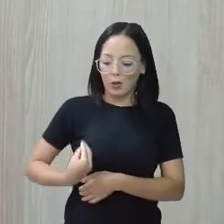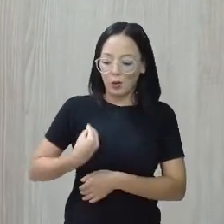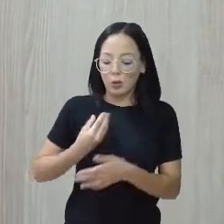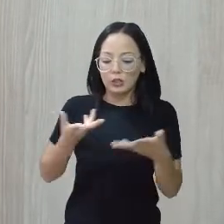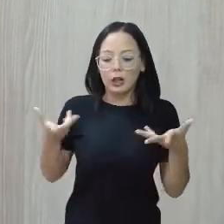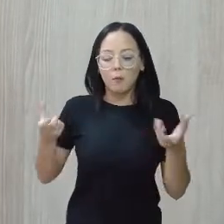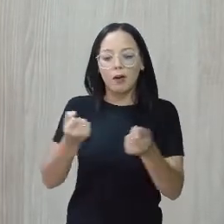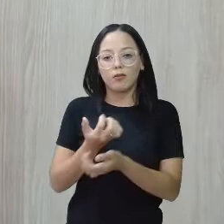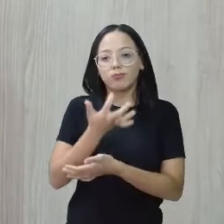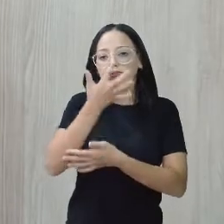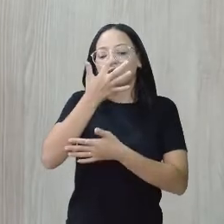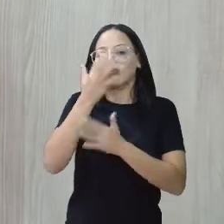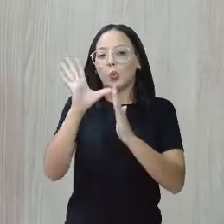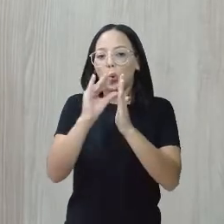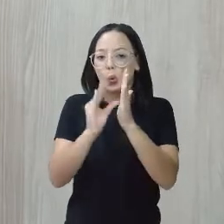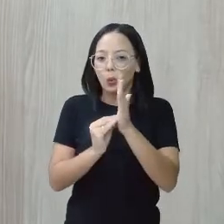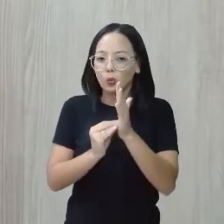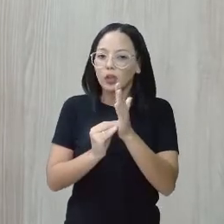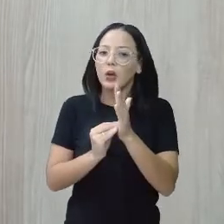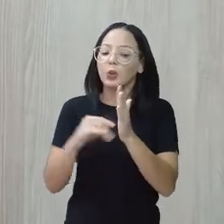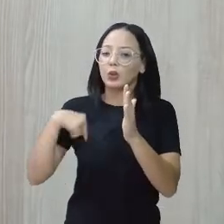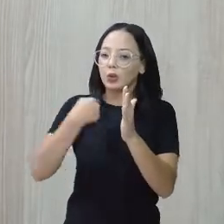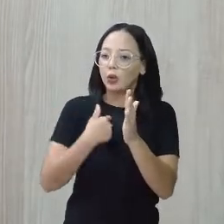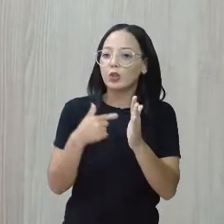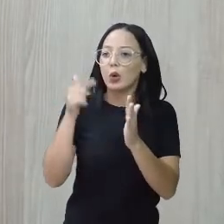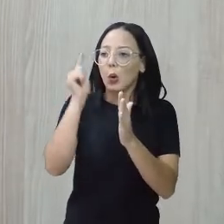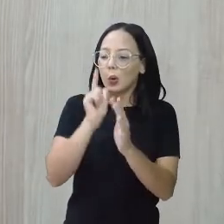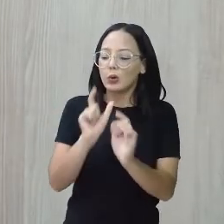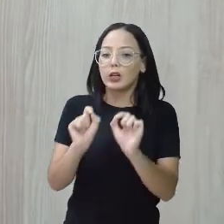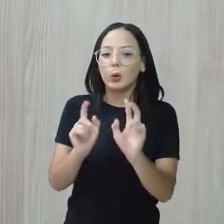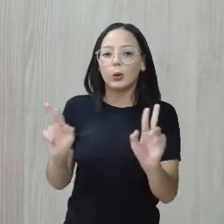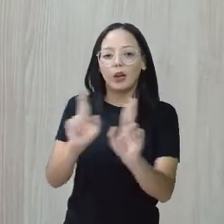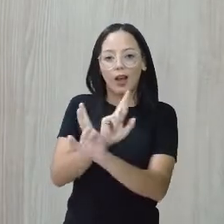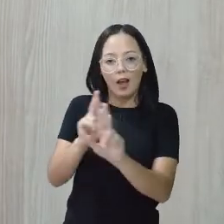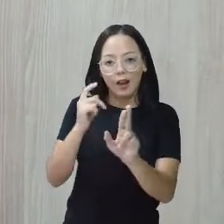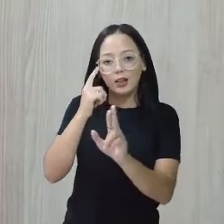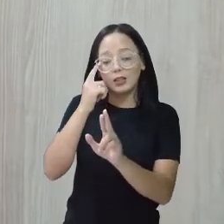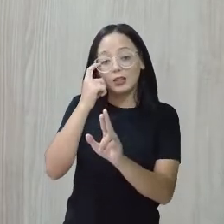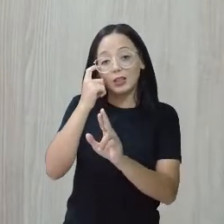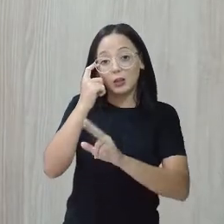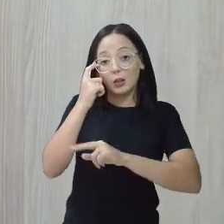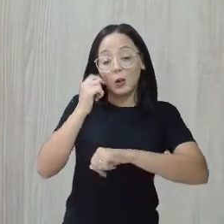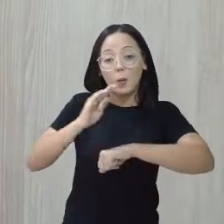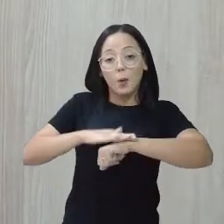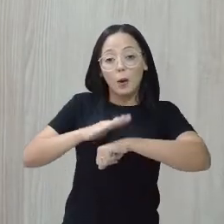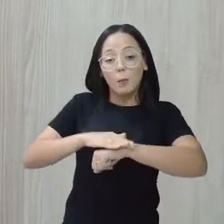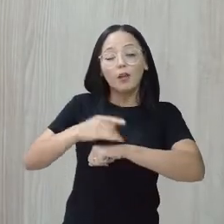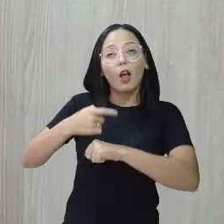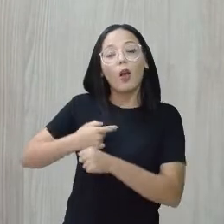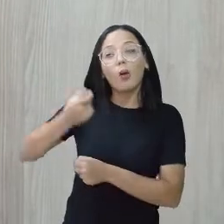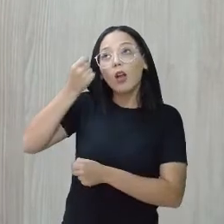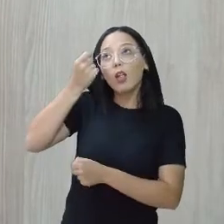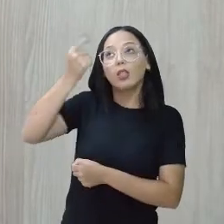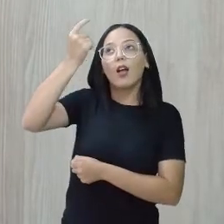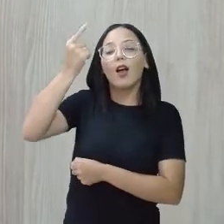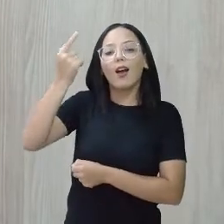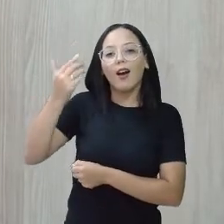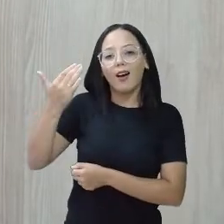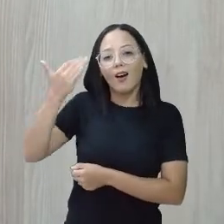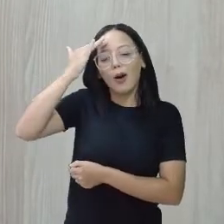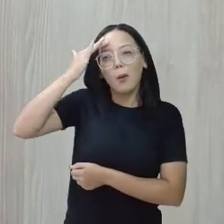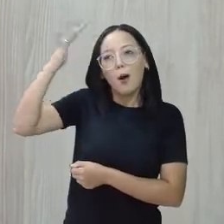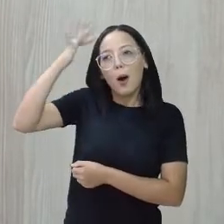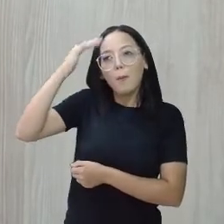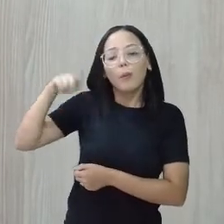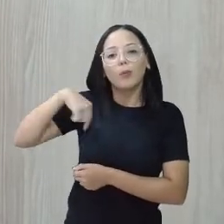maravilhado com o conteúdo, porque de conseguir fazer essa relação, na hora me veio essas imagens na cabeça, então a